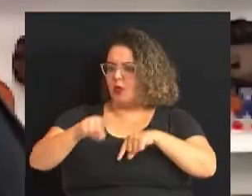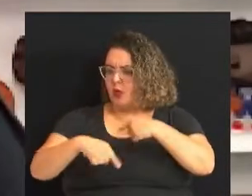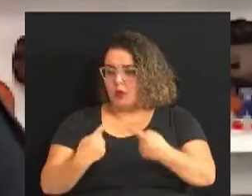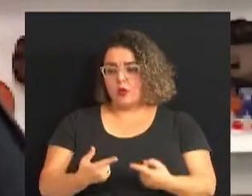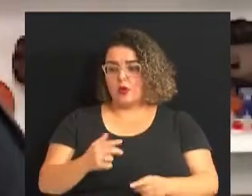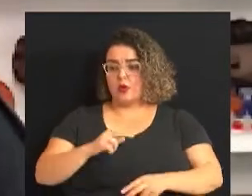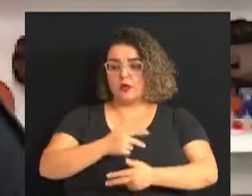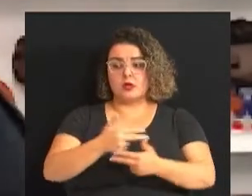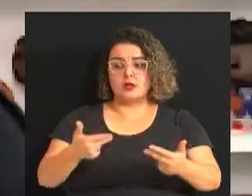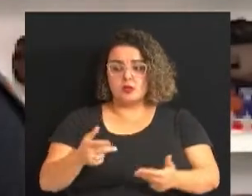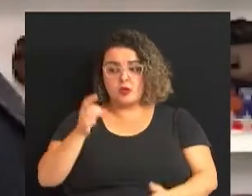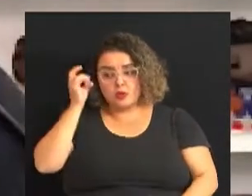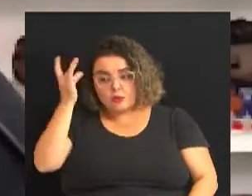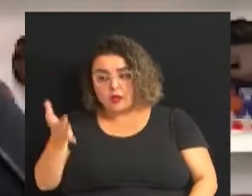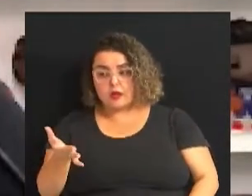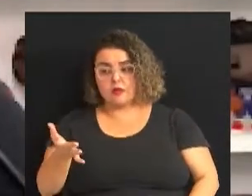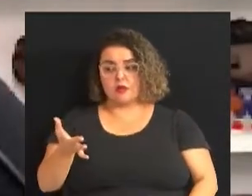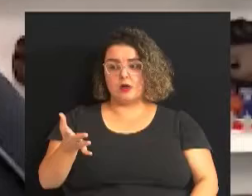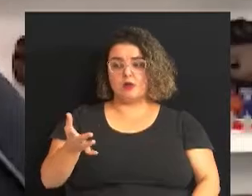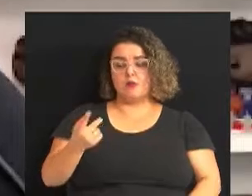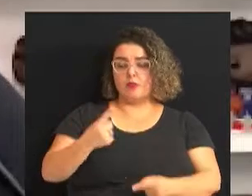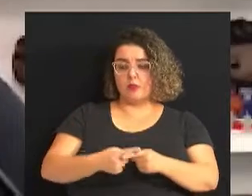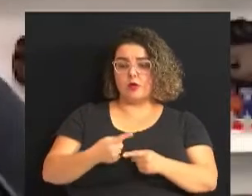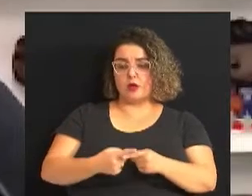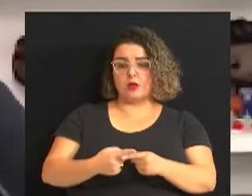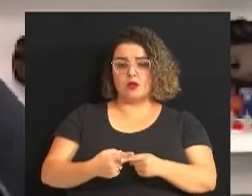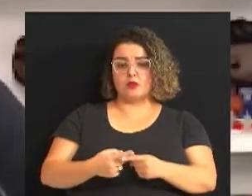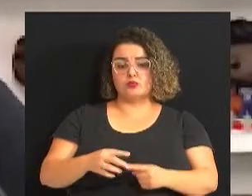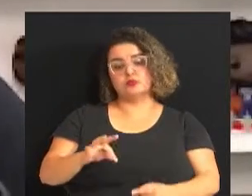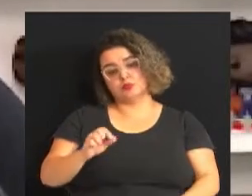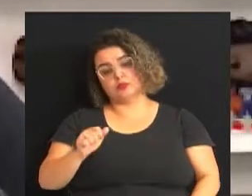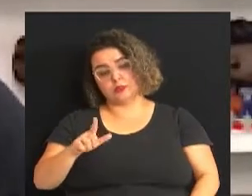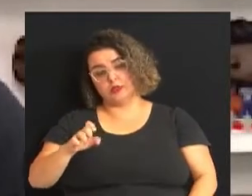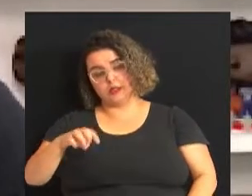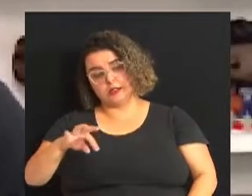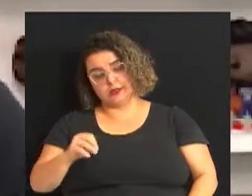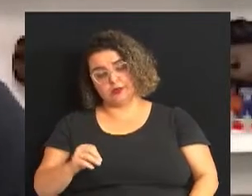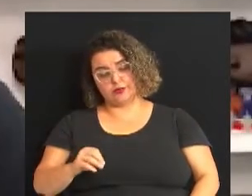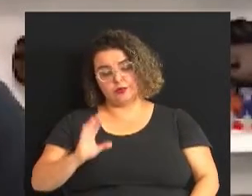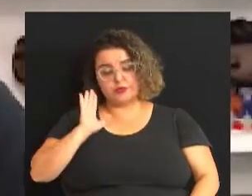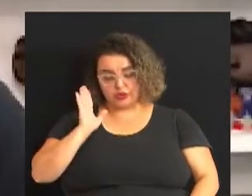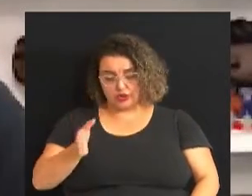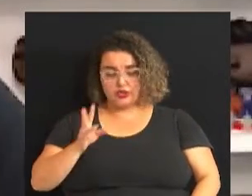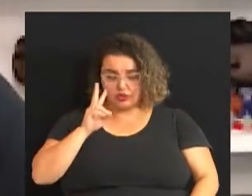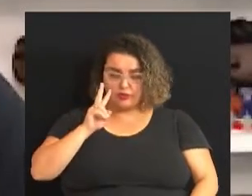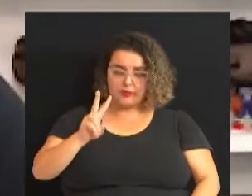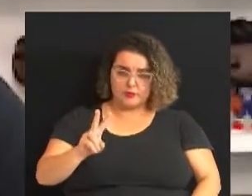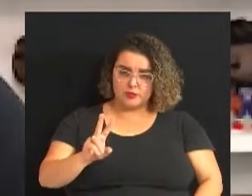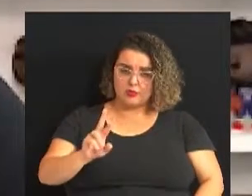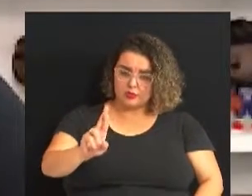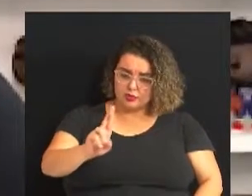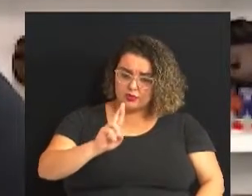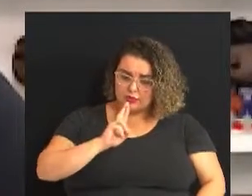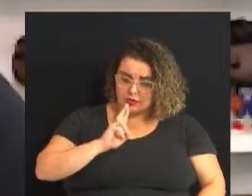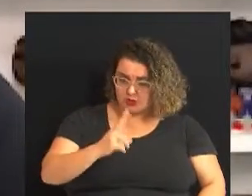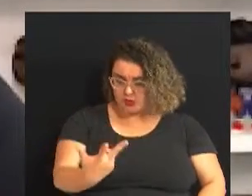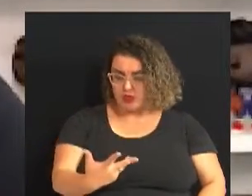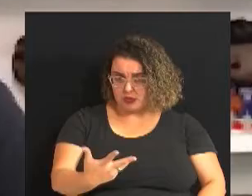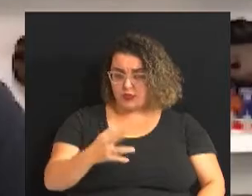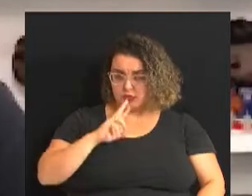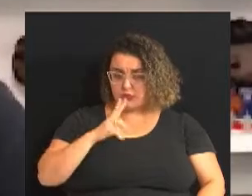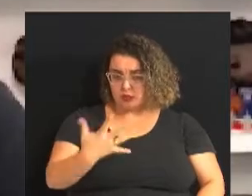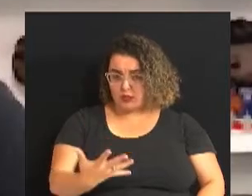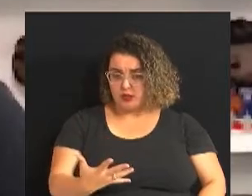aconteceriam mais fáceis por conta do talento. E o talento a gente já viu que acontece, que os resultados são